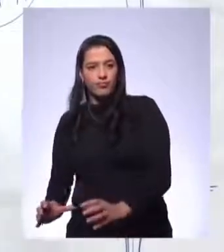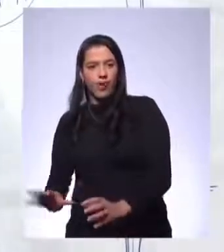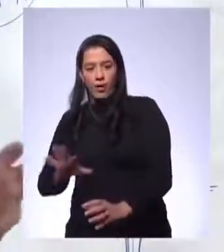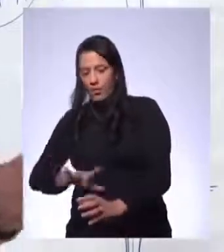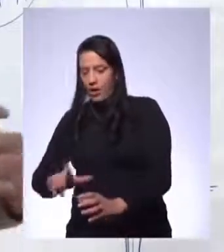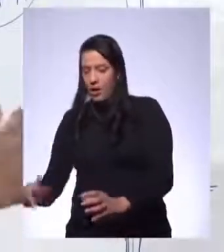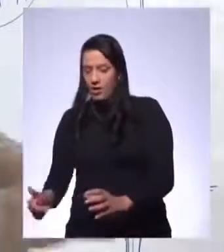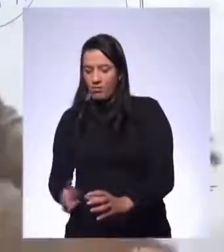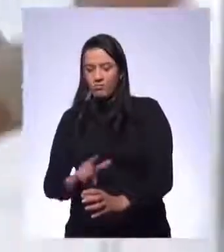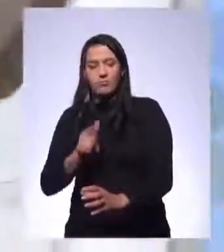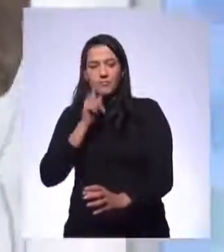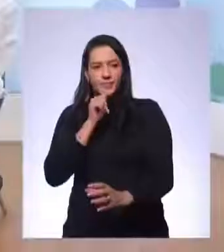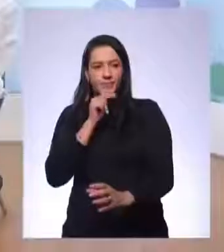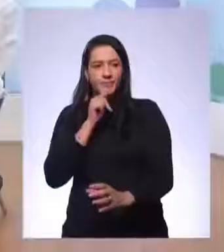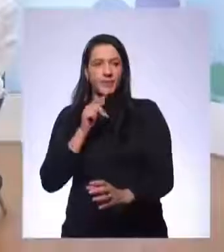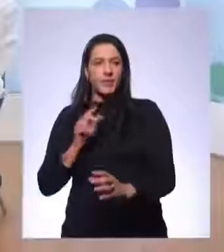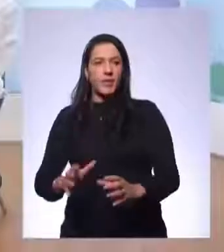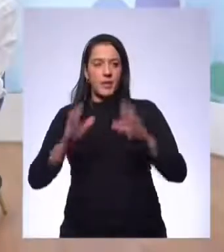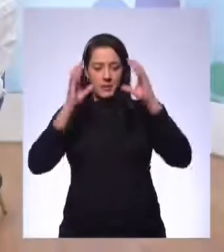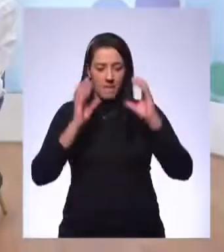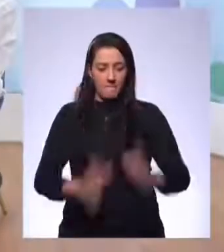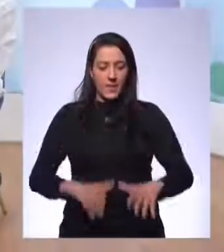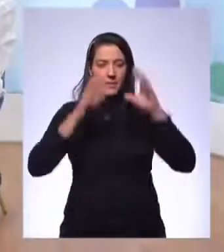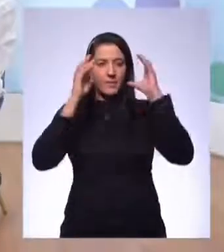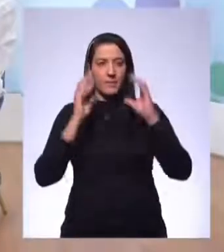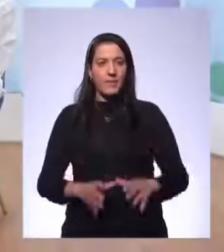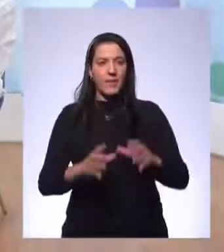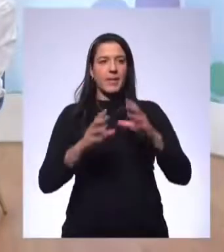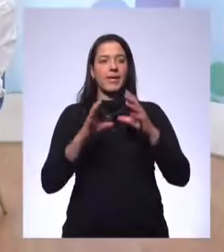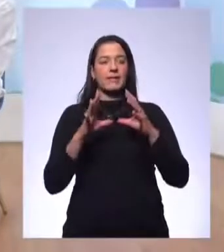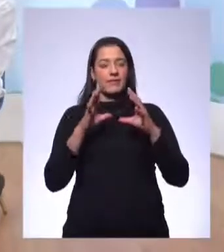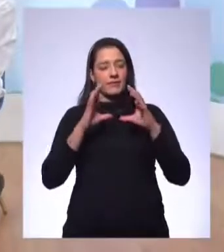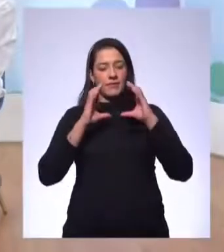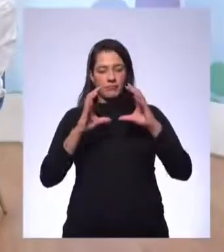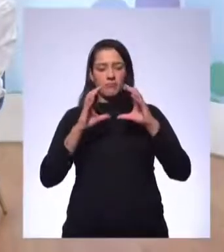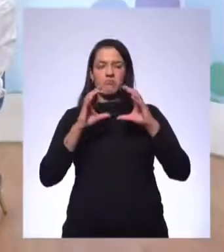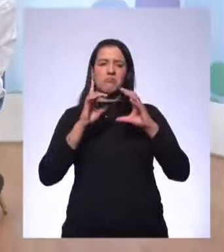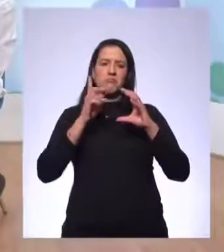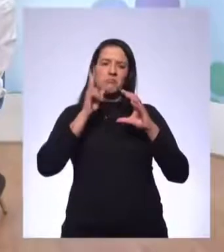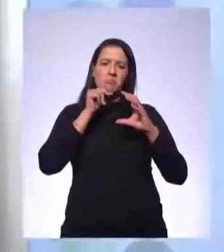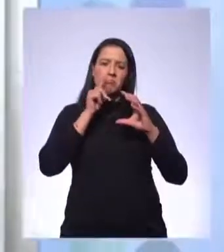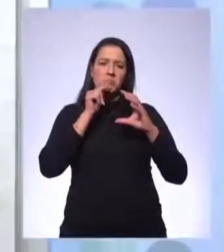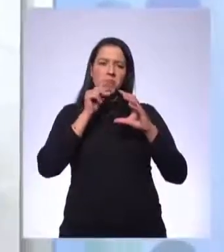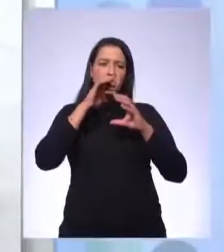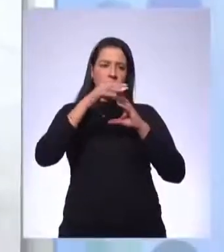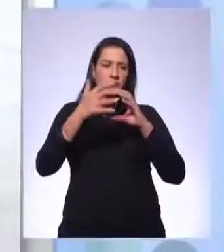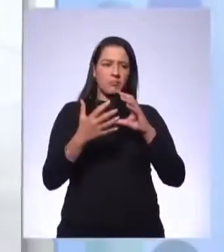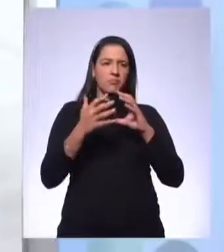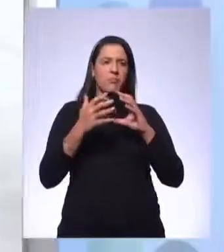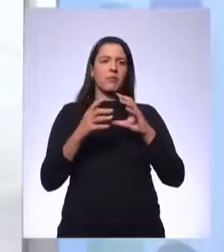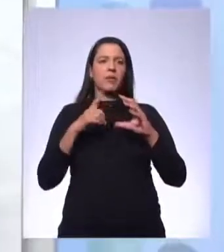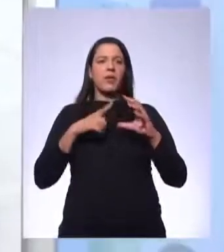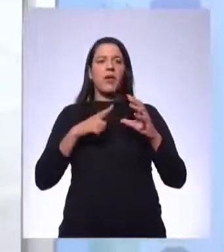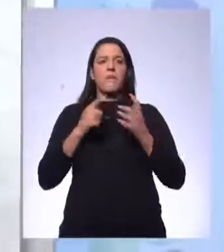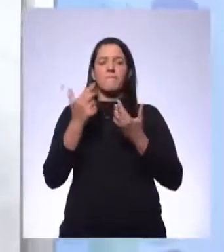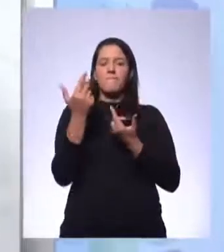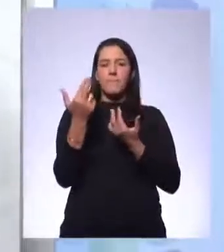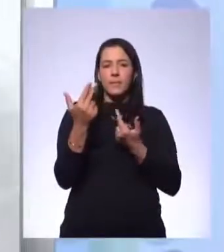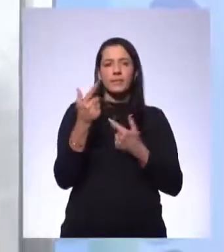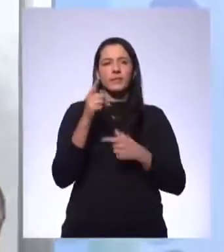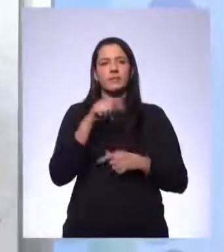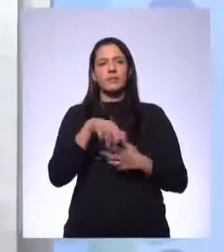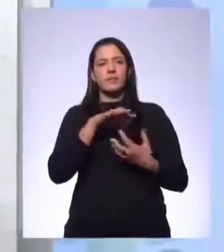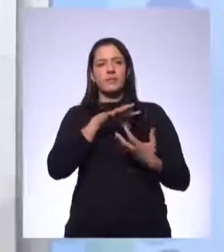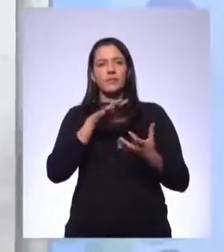molhada e umedecida, aí você dá umas 2 sacudidas assim, ela vai ficar úmida ainda, né? A quantidade de água que tem na superfície da Terra é mais ou menos isso.